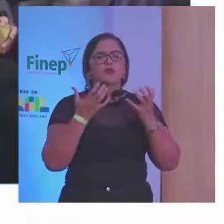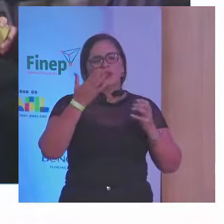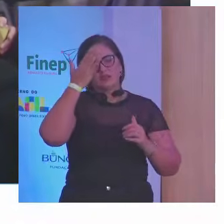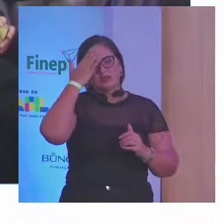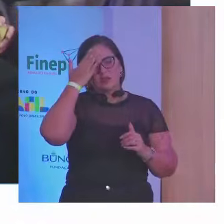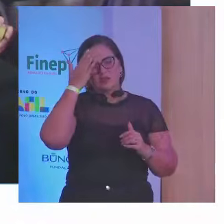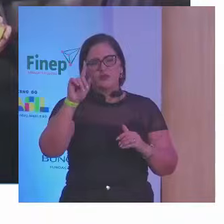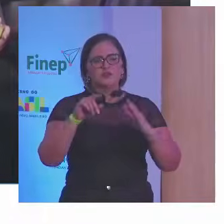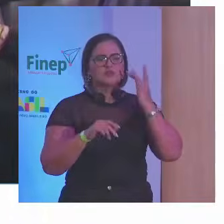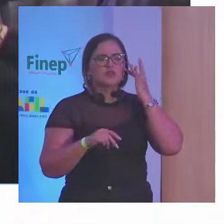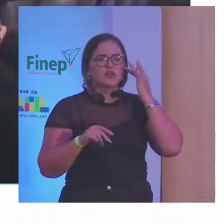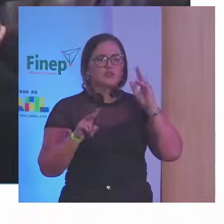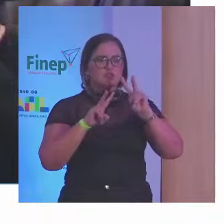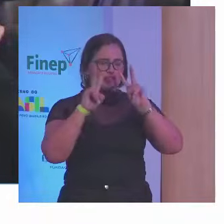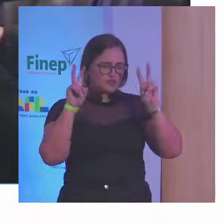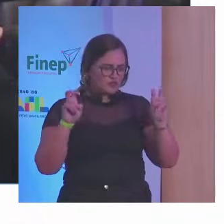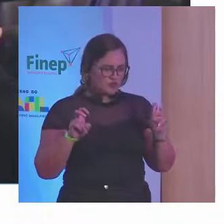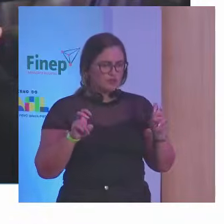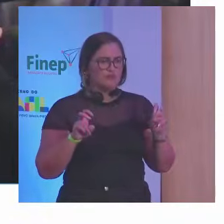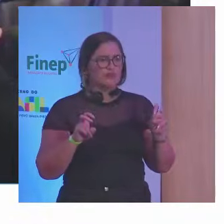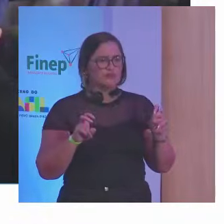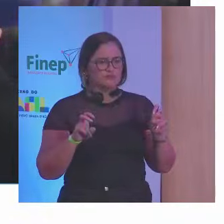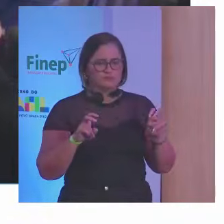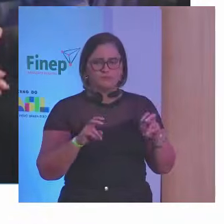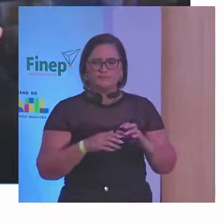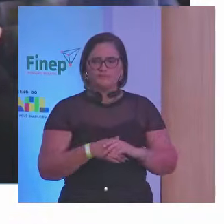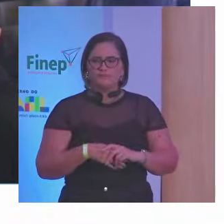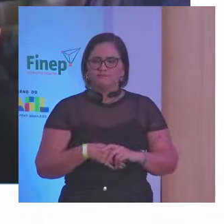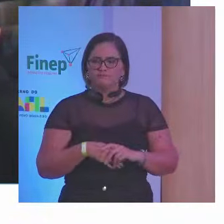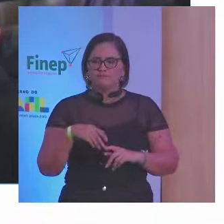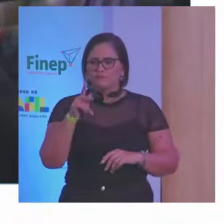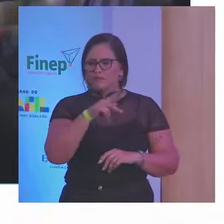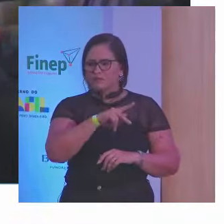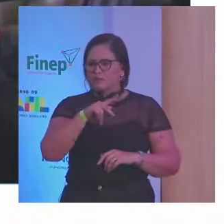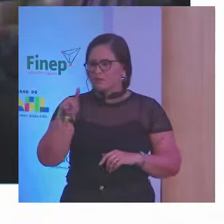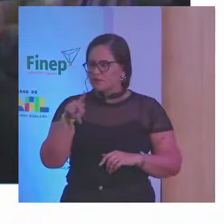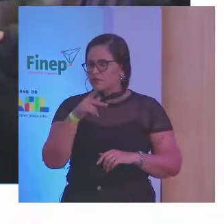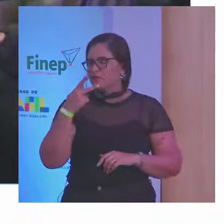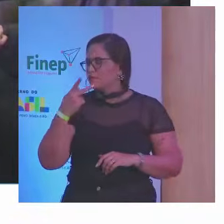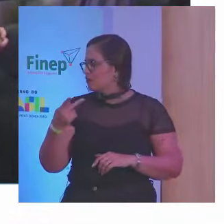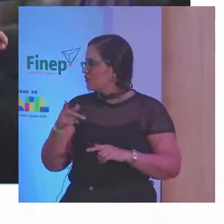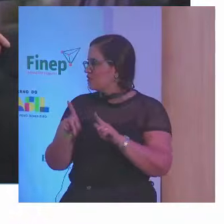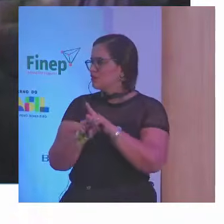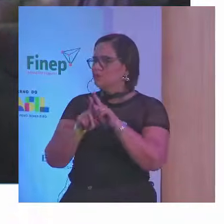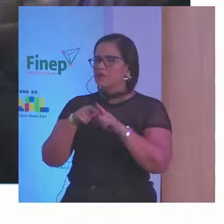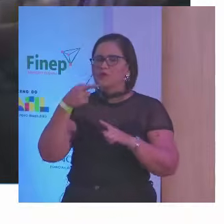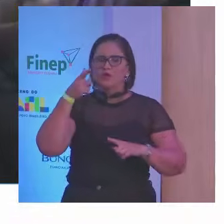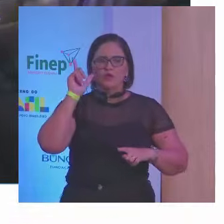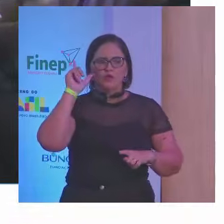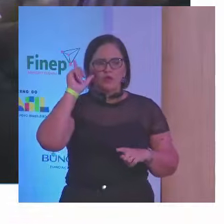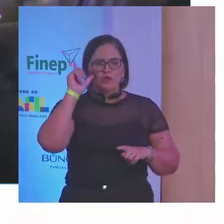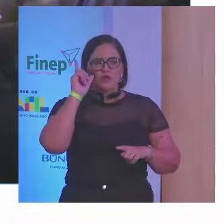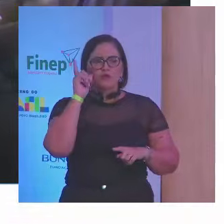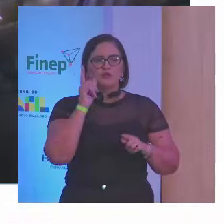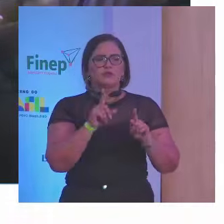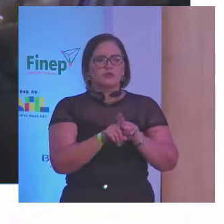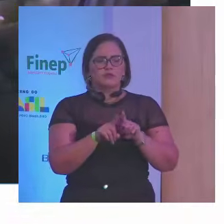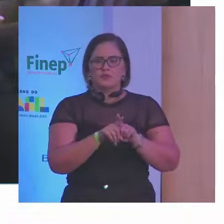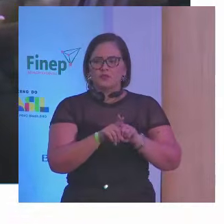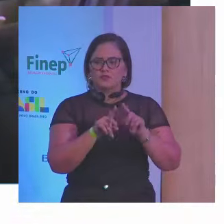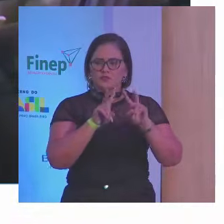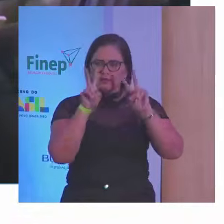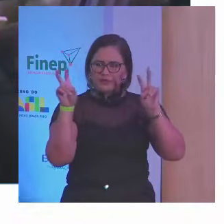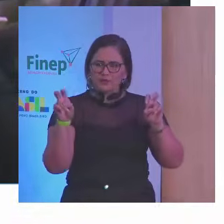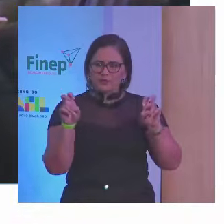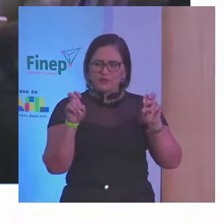essa questão que você trouxe bastante, a professora Luana trouxe ontem também, o almirante, eu também trouxe ontem, sobre essa